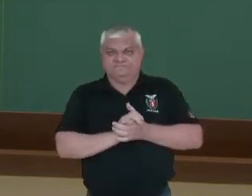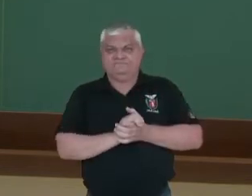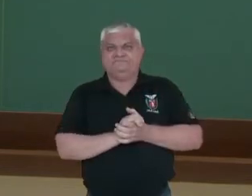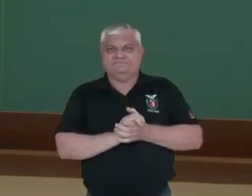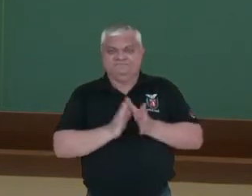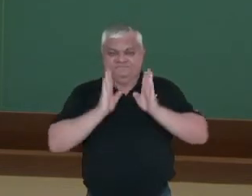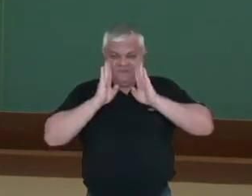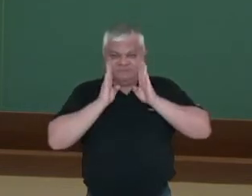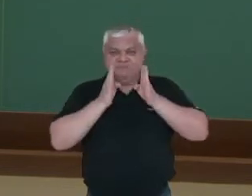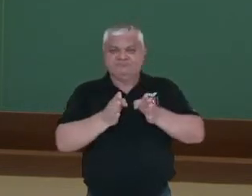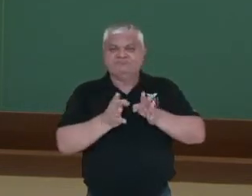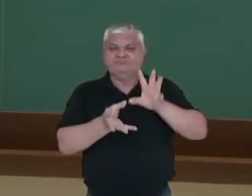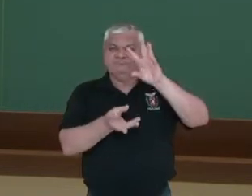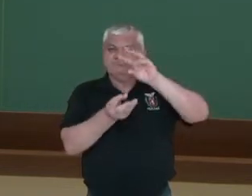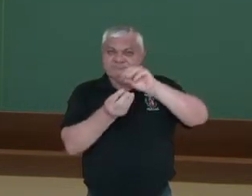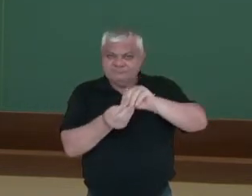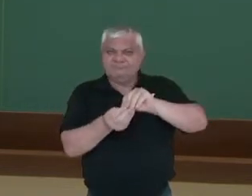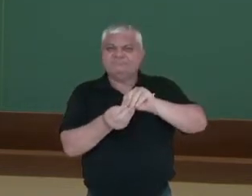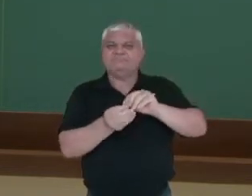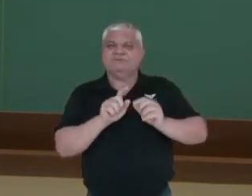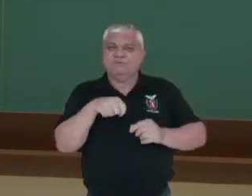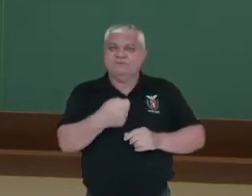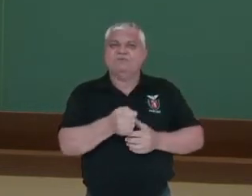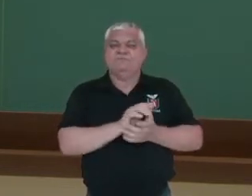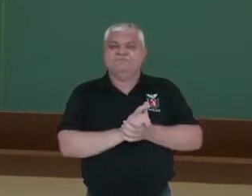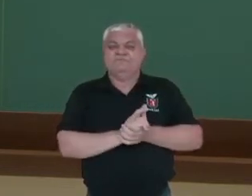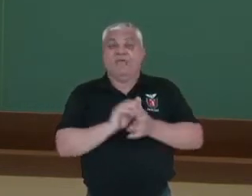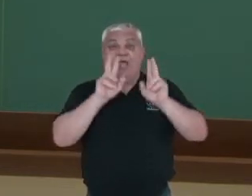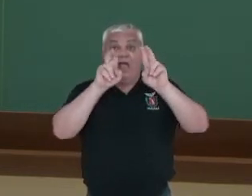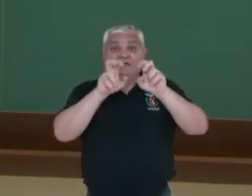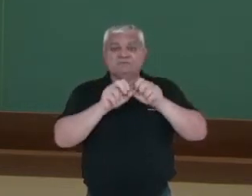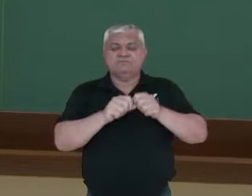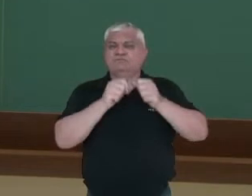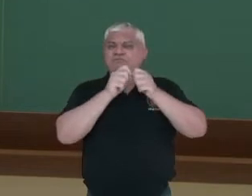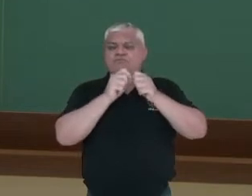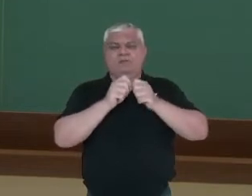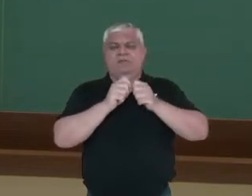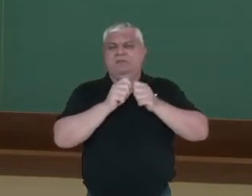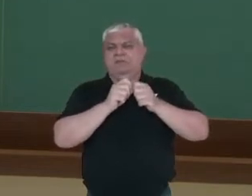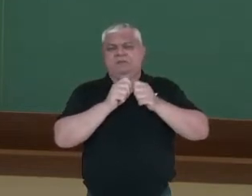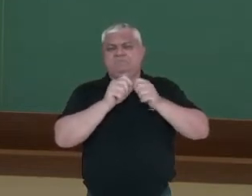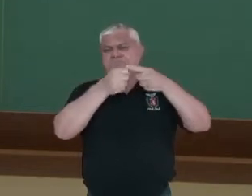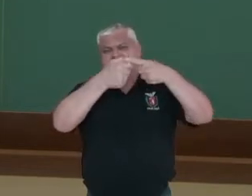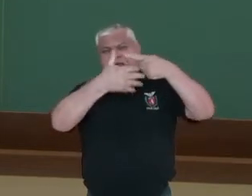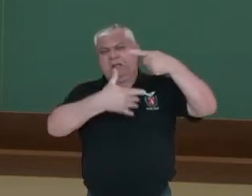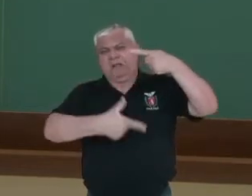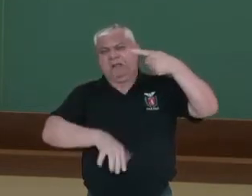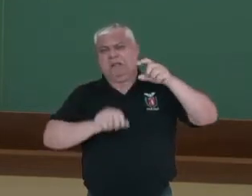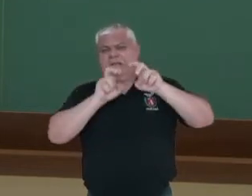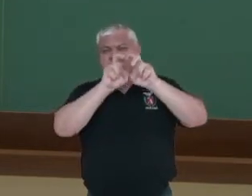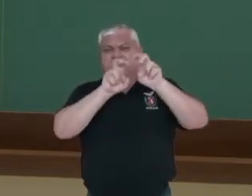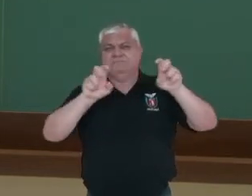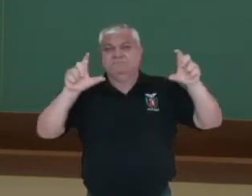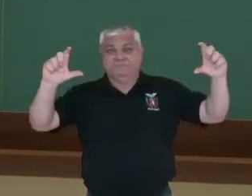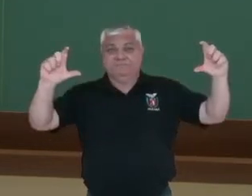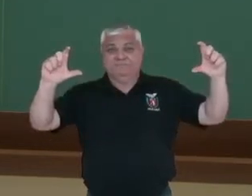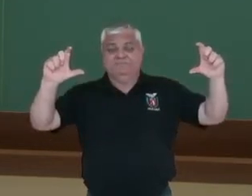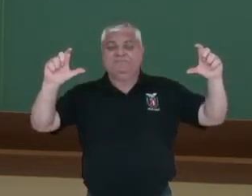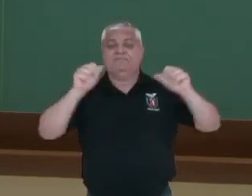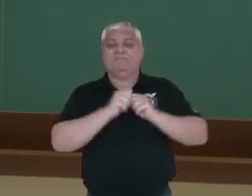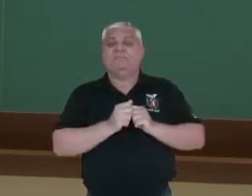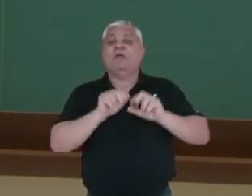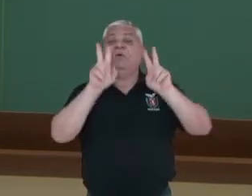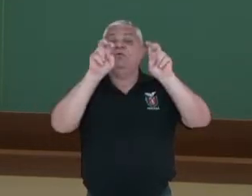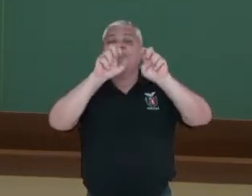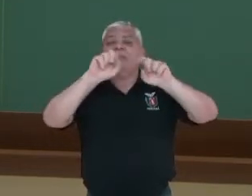um recorte, isso é o tema. O assunto é o amplo, o tema é o recorte. Então é o recorte daquilo que eu